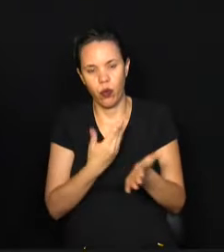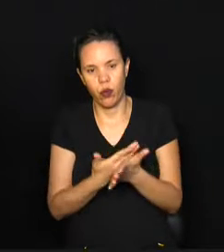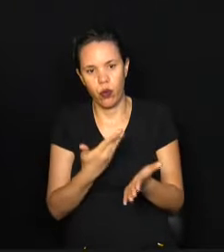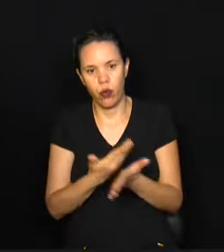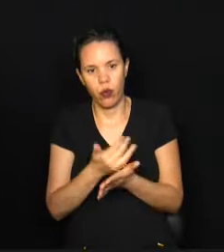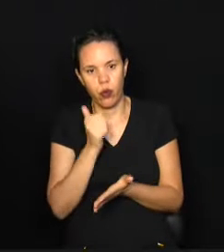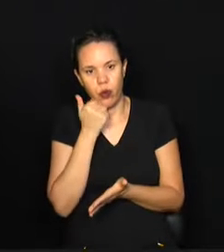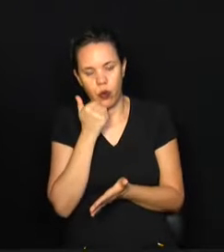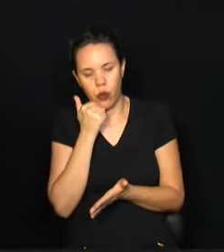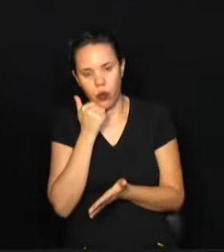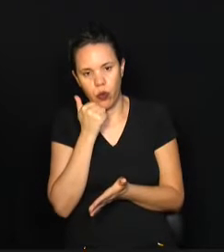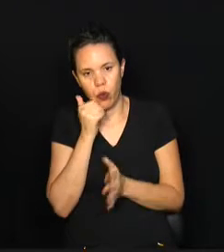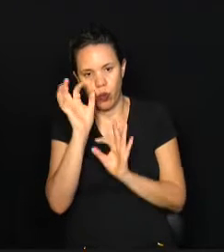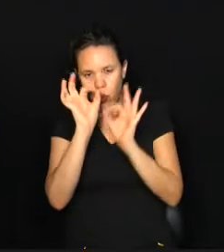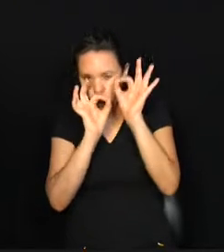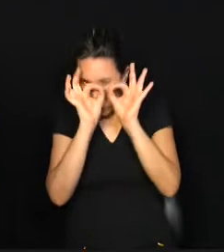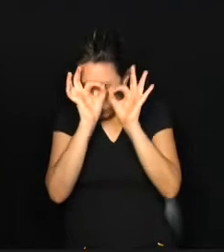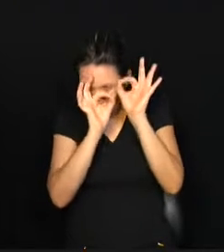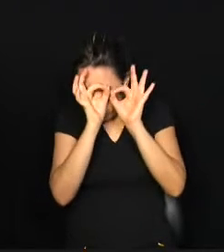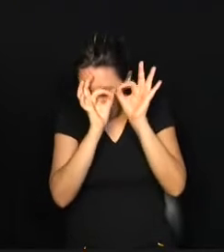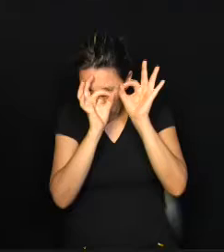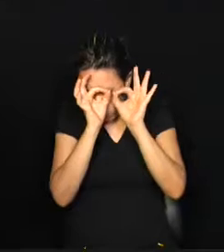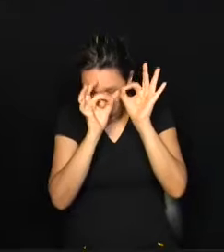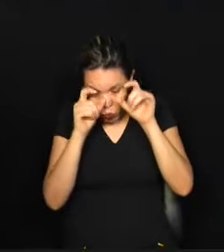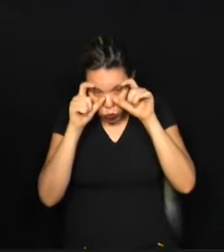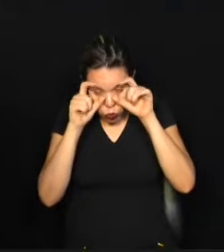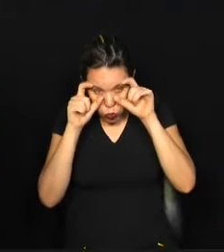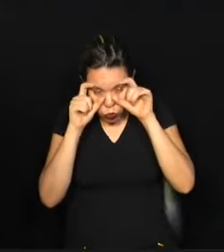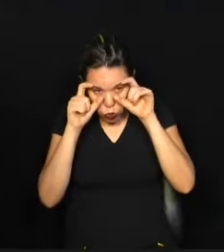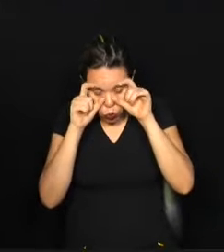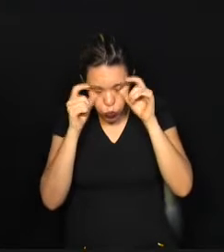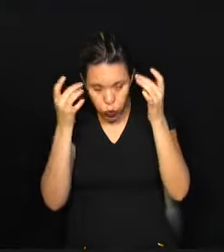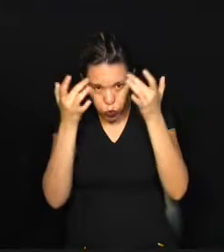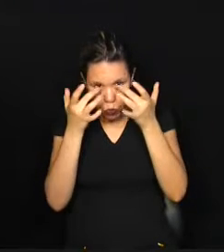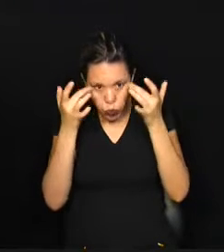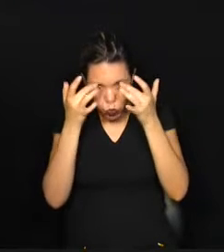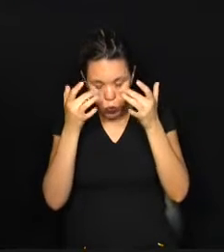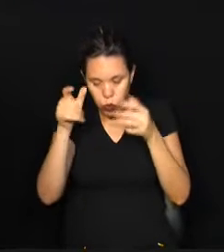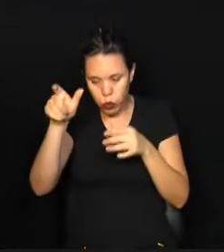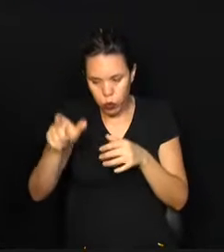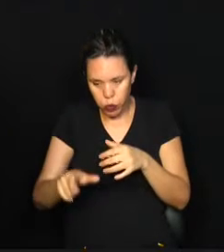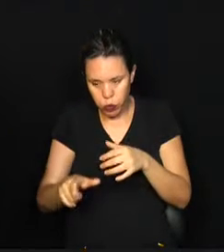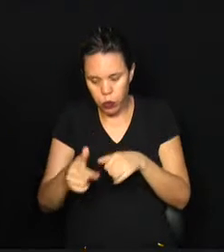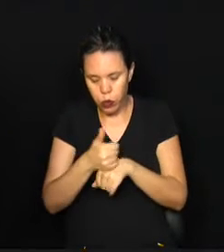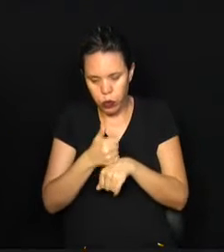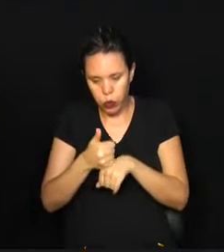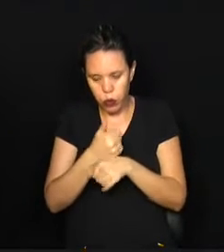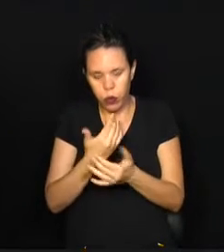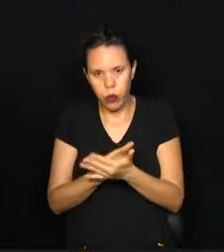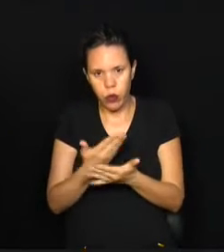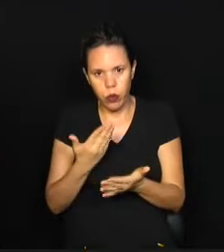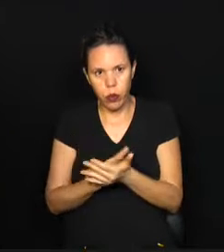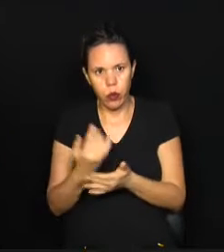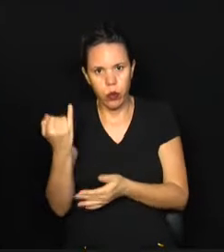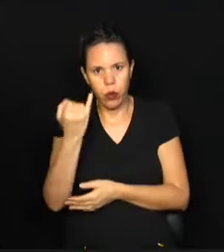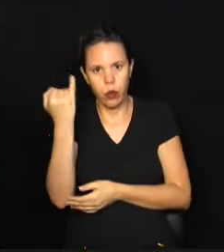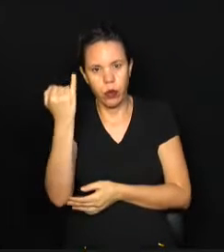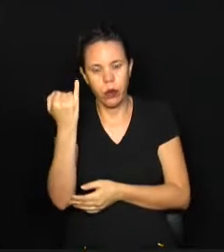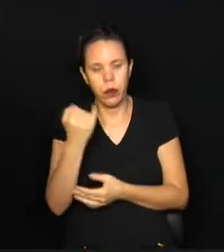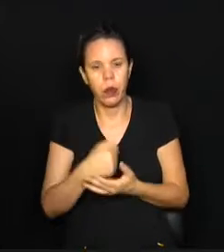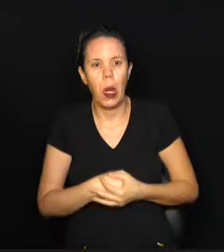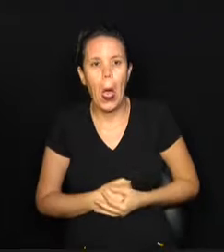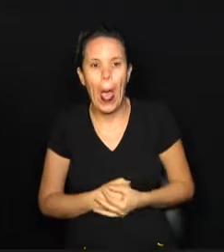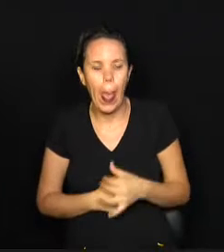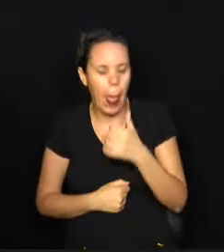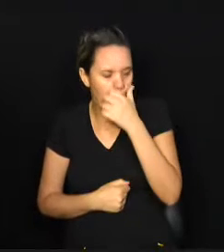visual, e é muito importante ouvir de quem trabalha, de quem se forma, de quem estuda, a importância